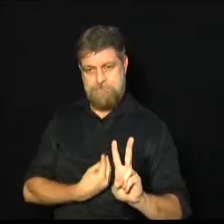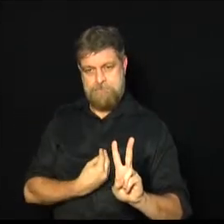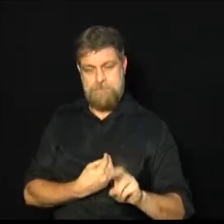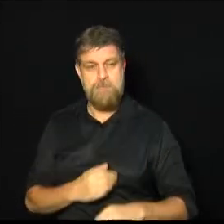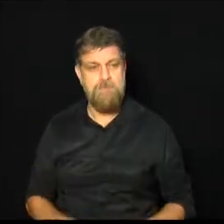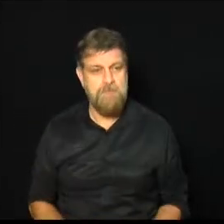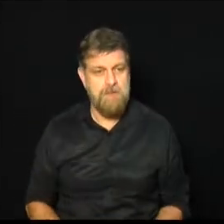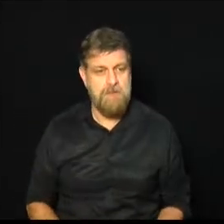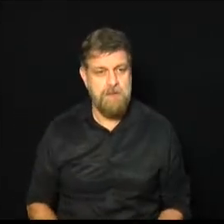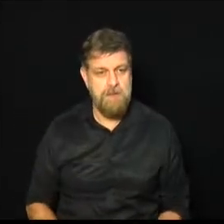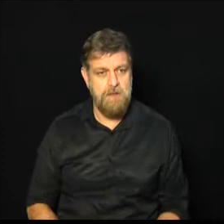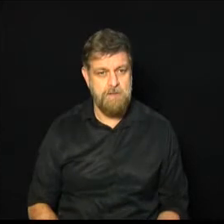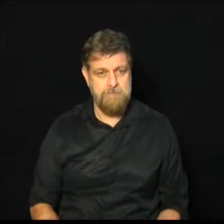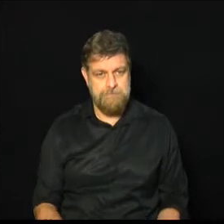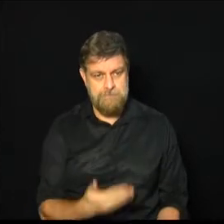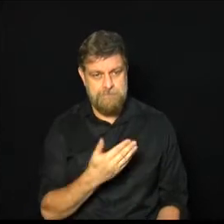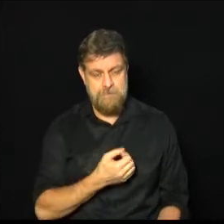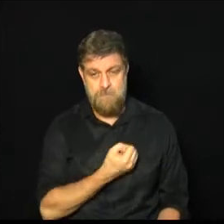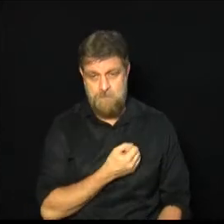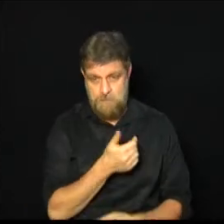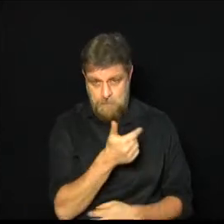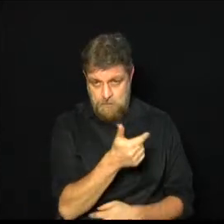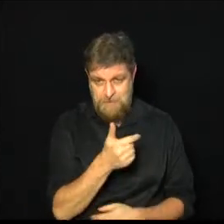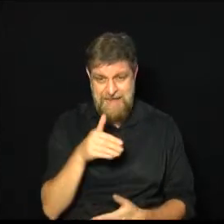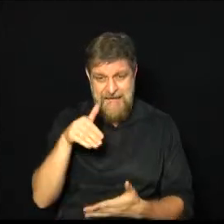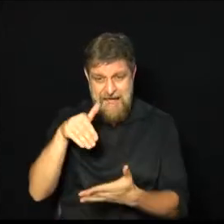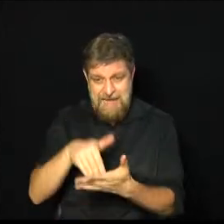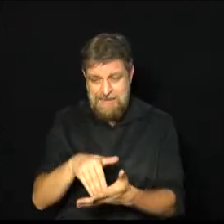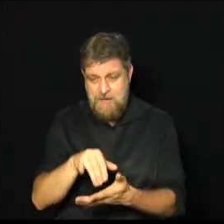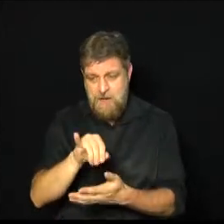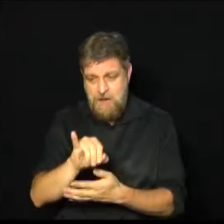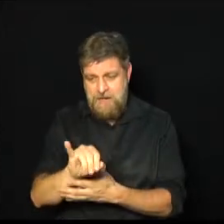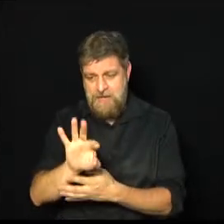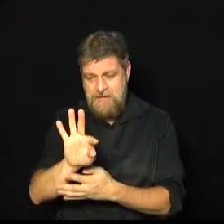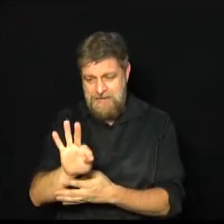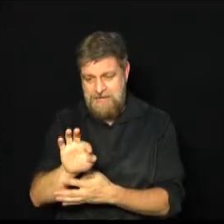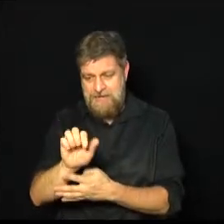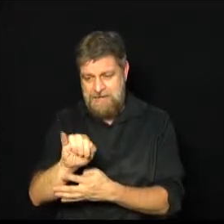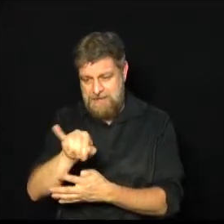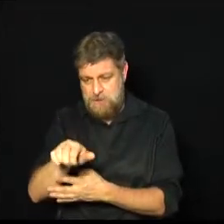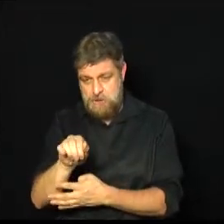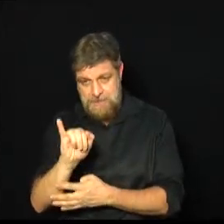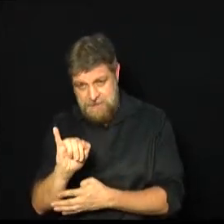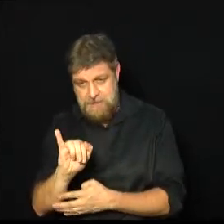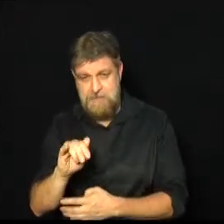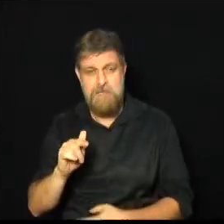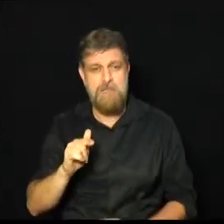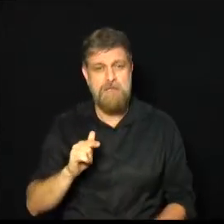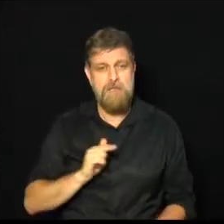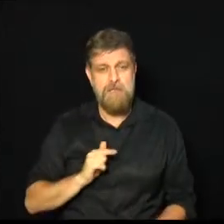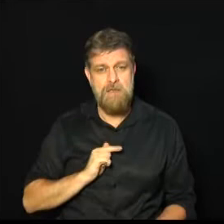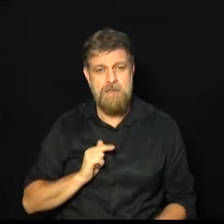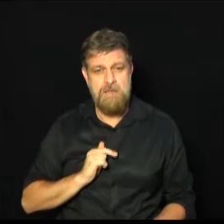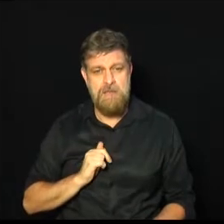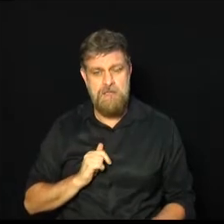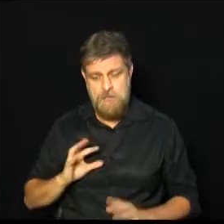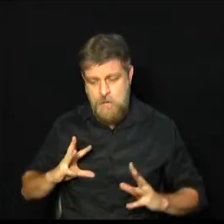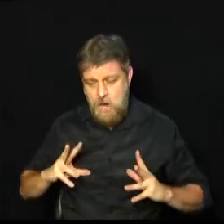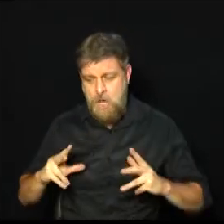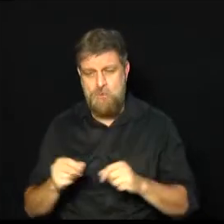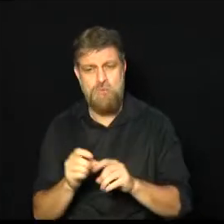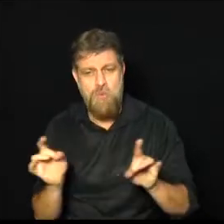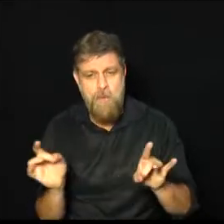Da Vila Araucã até o terminal Itajaí, que é o restante do corredor Campo Grande, nós temos tudo